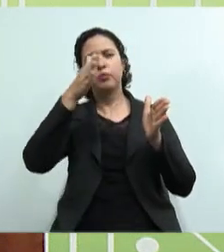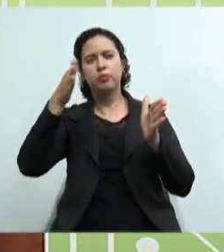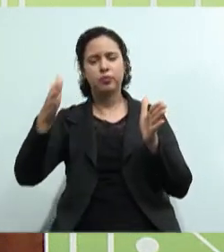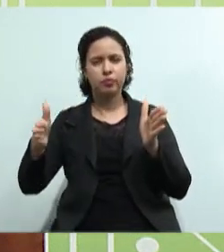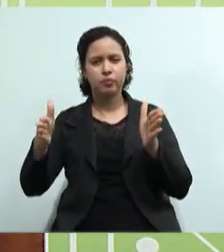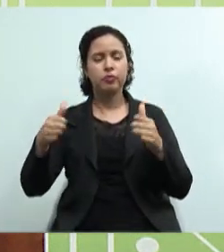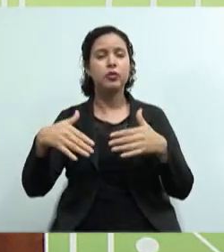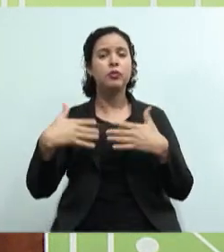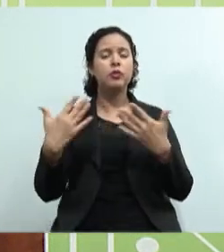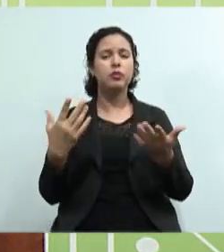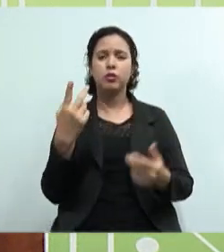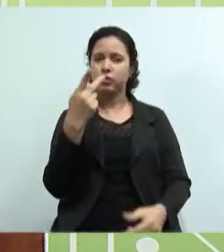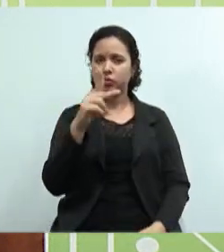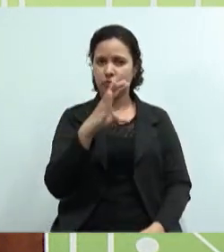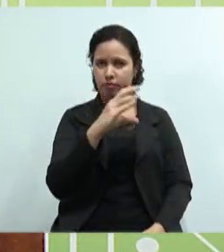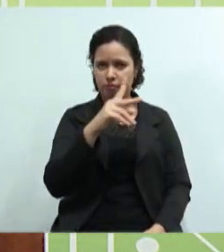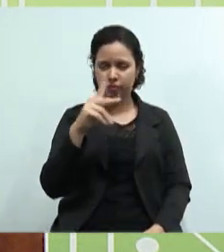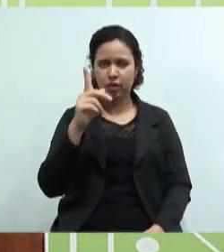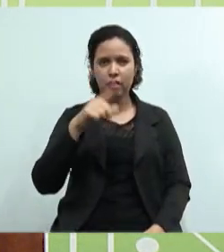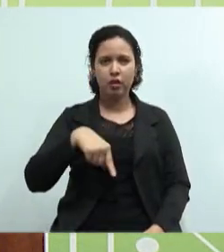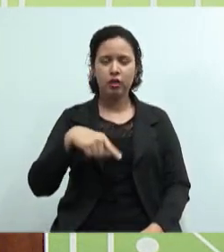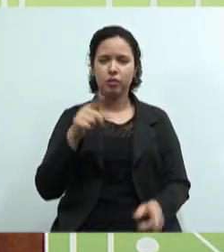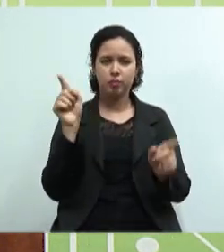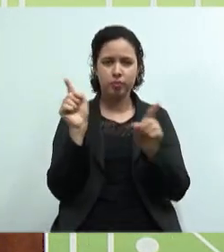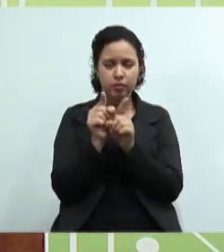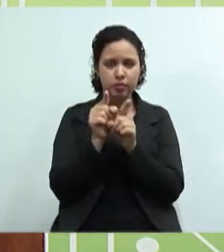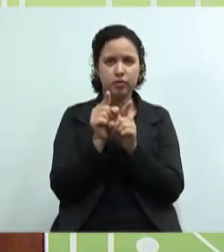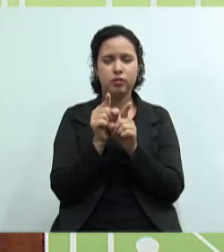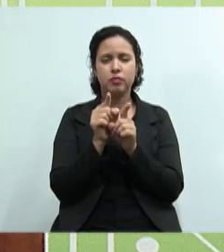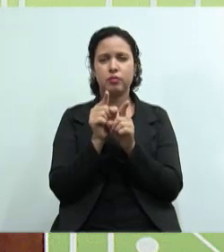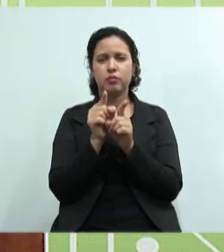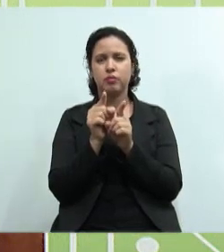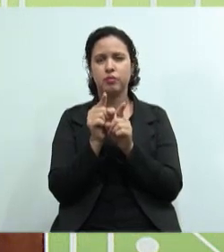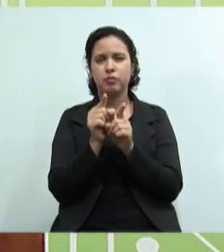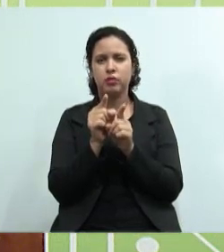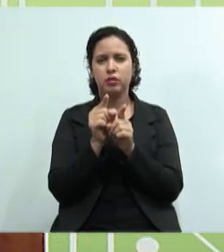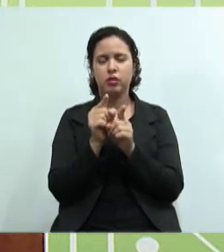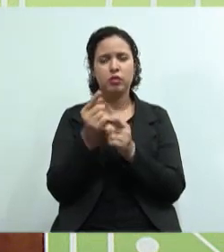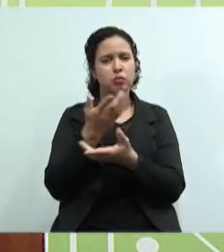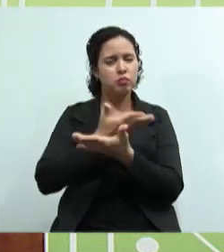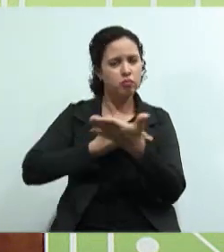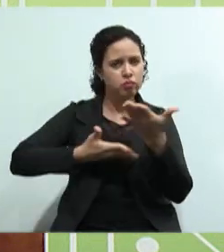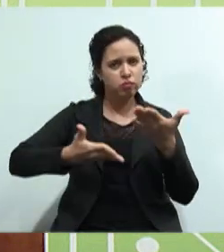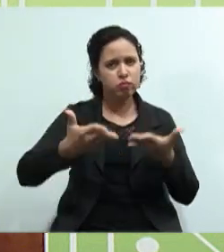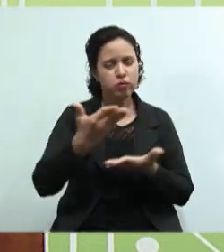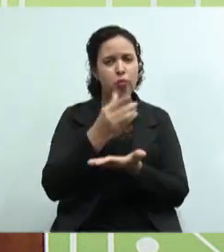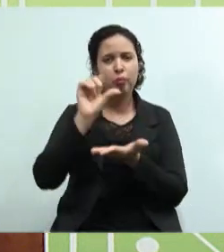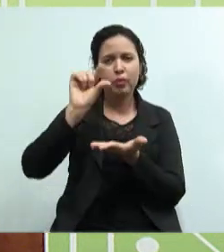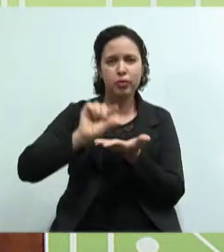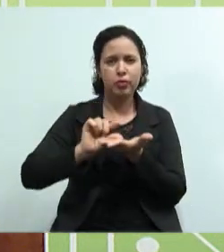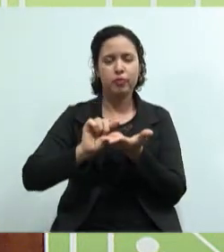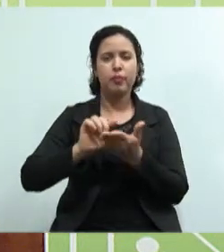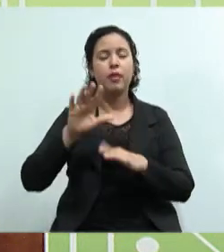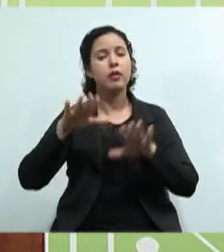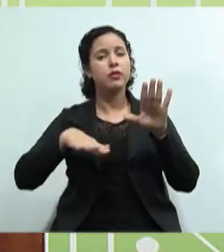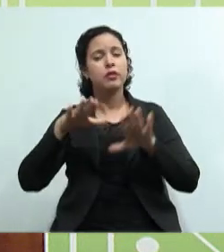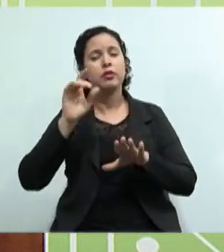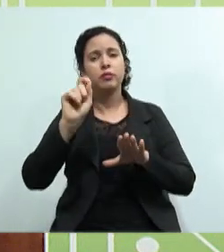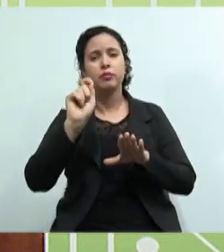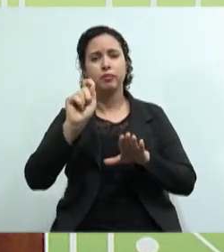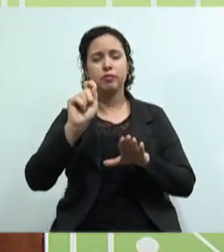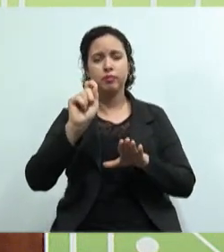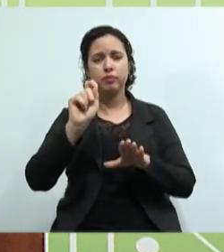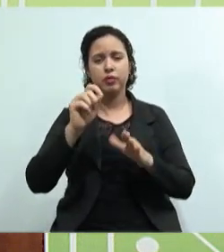se a sua cooperativa é uma cooperativa pequena, que não tem muita movimentação, então, muitas vezes, um método é